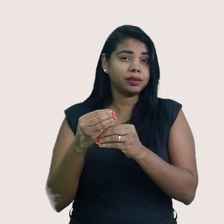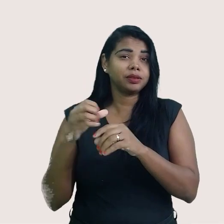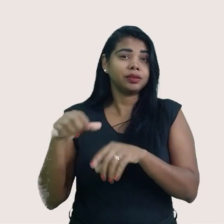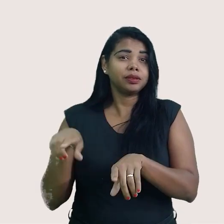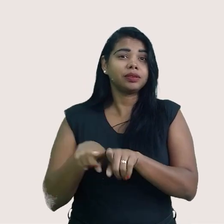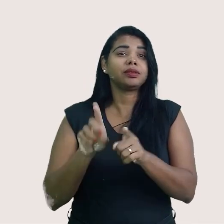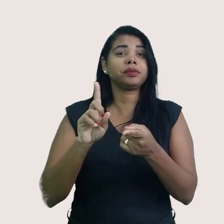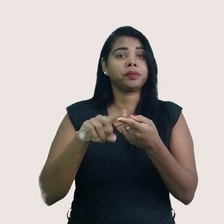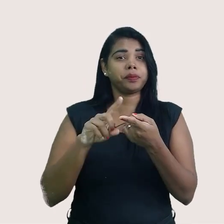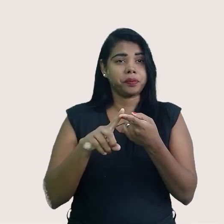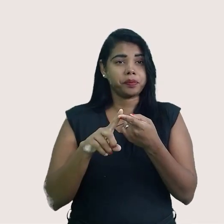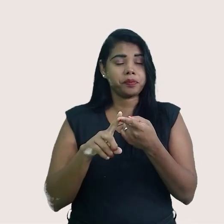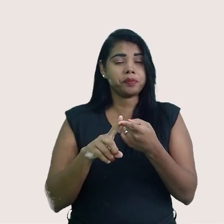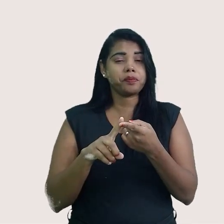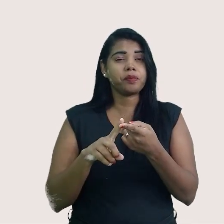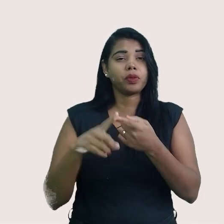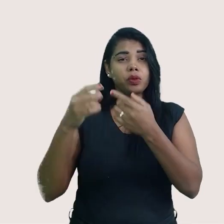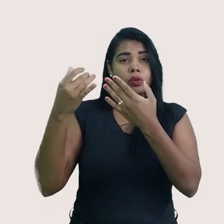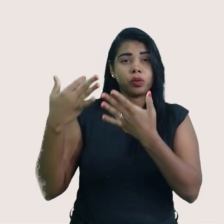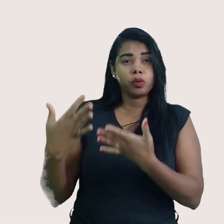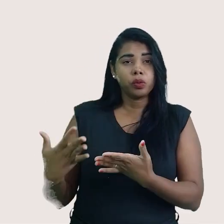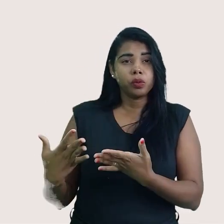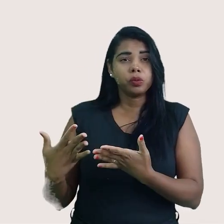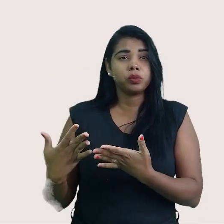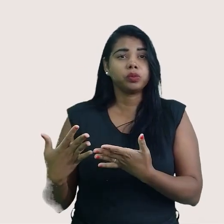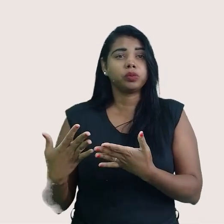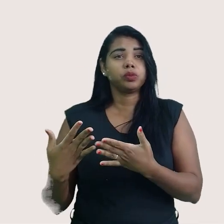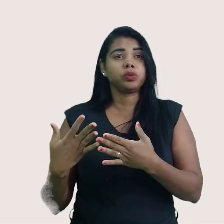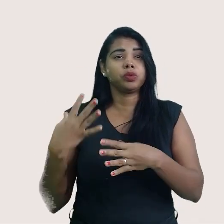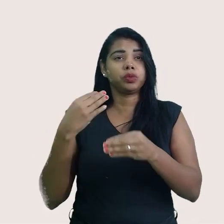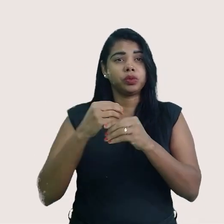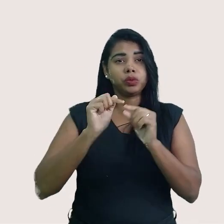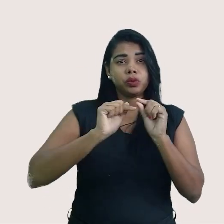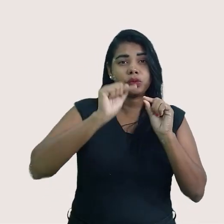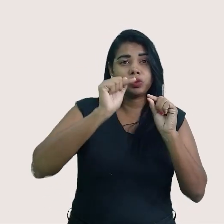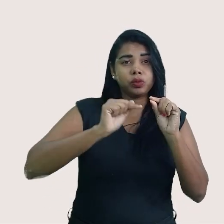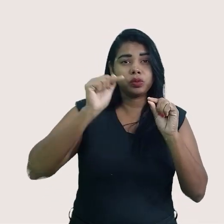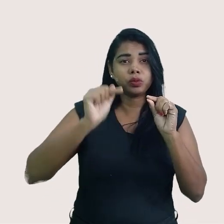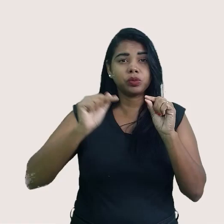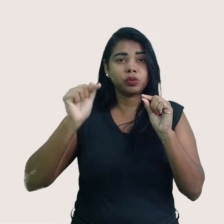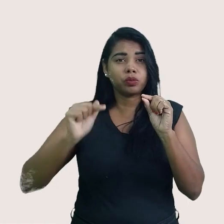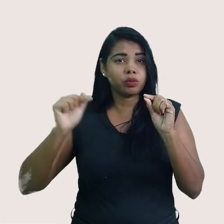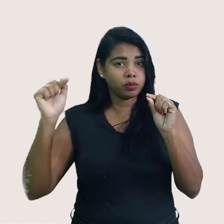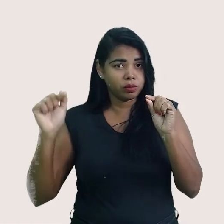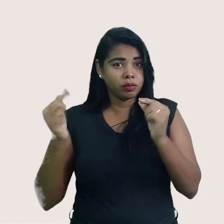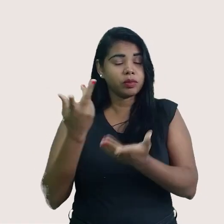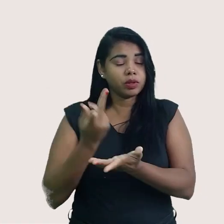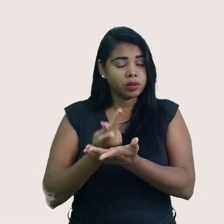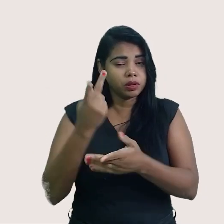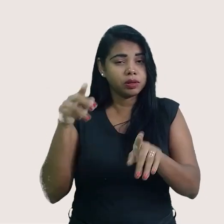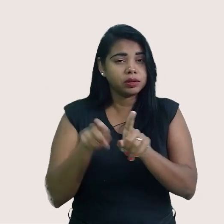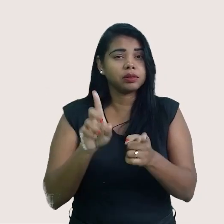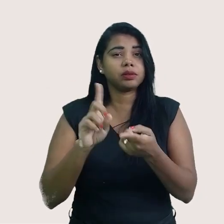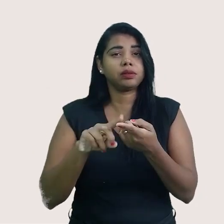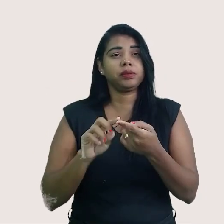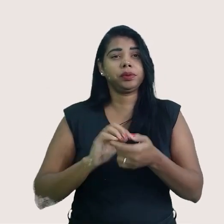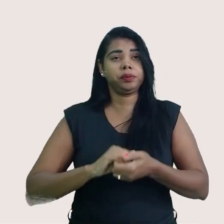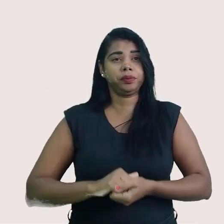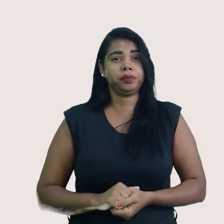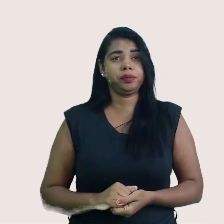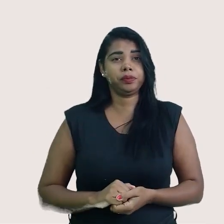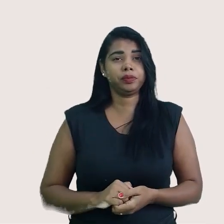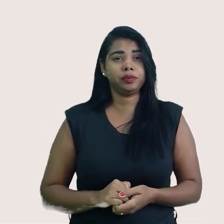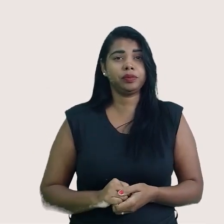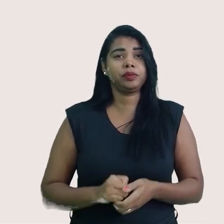E essa interferência construtiva e destrutiva está muito associada com a maneira que essa onda é produzida. Quando elas são